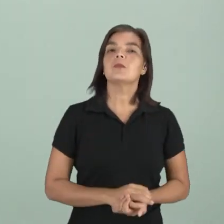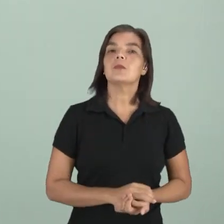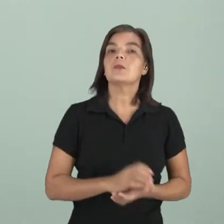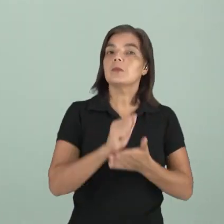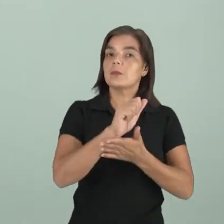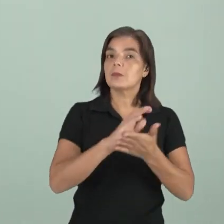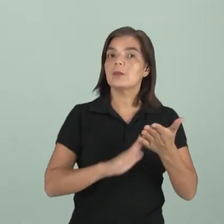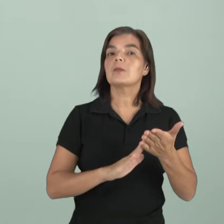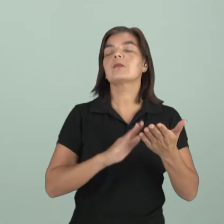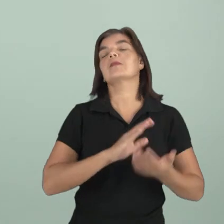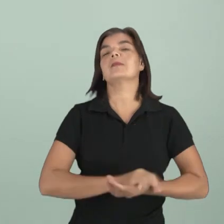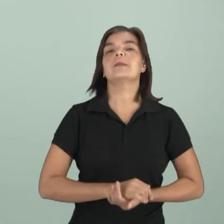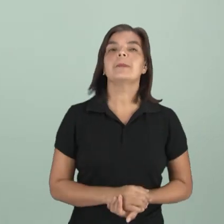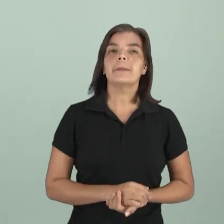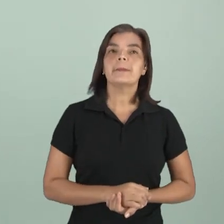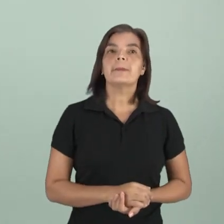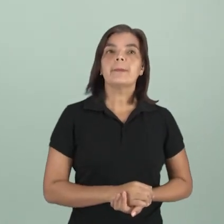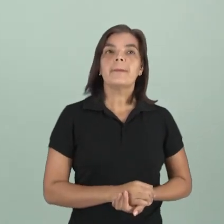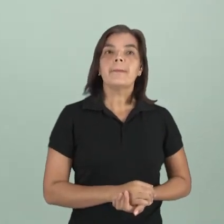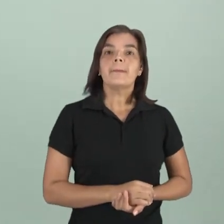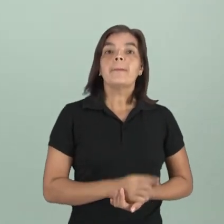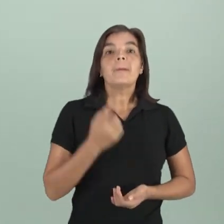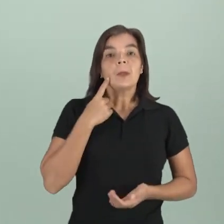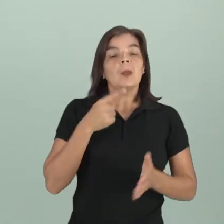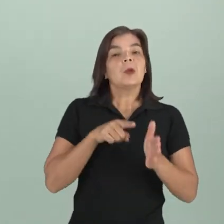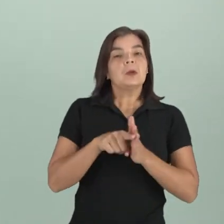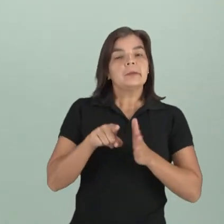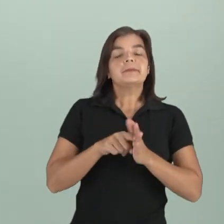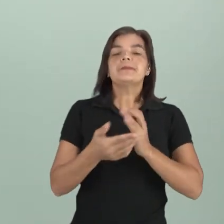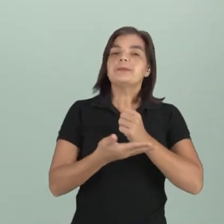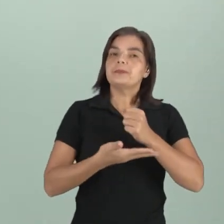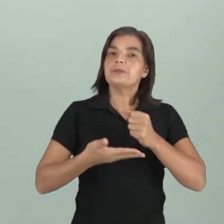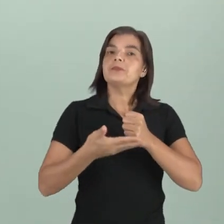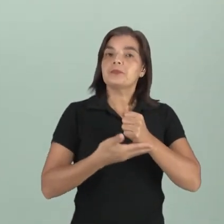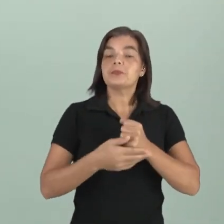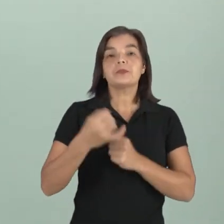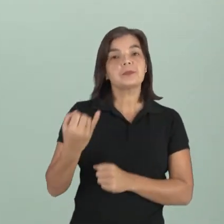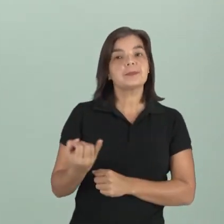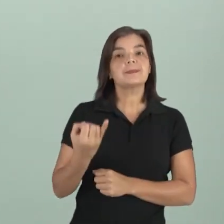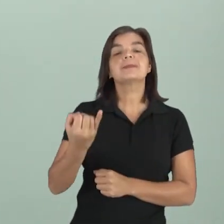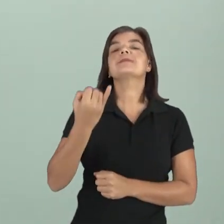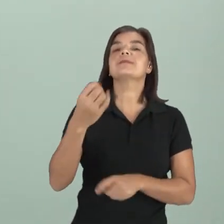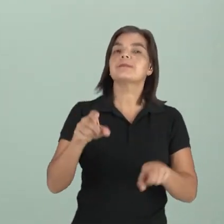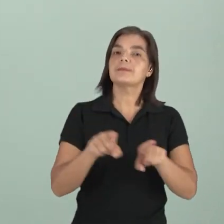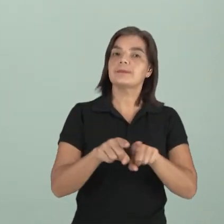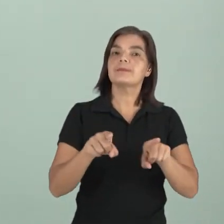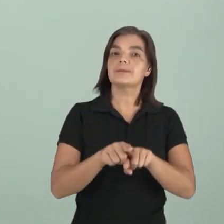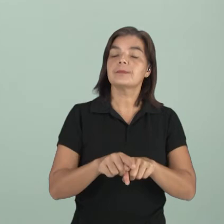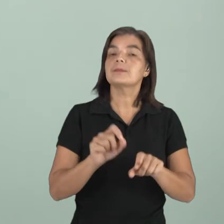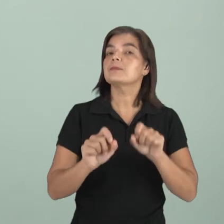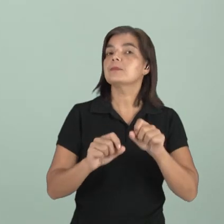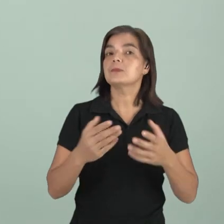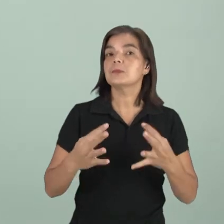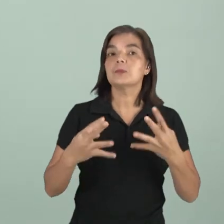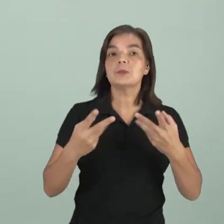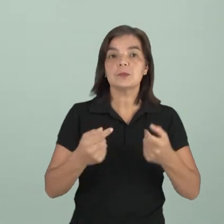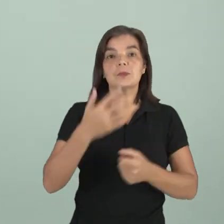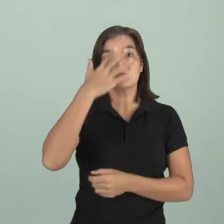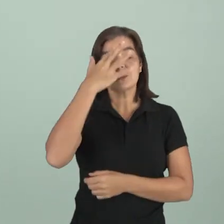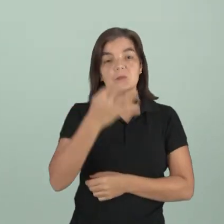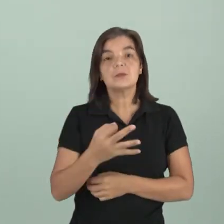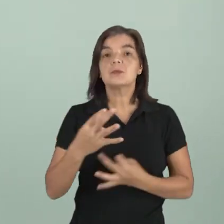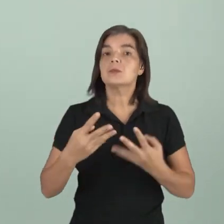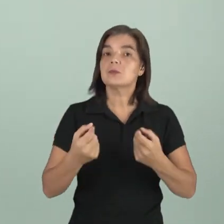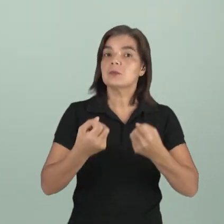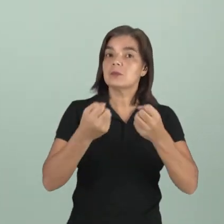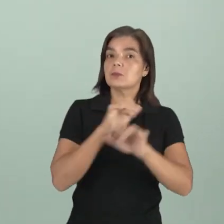o momento do nosso exercitando. Uma questão básica, fundamentada e com base